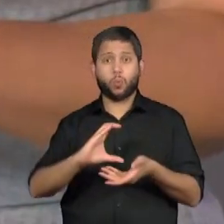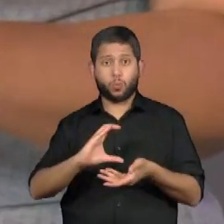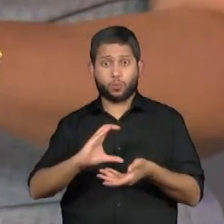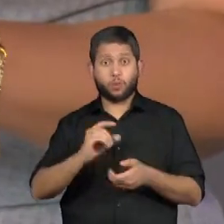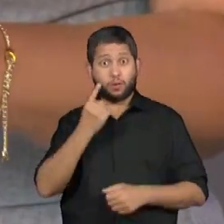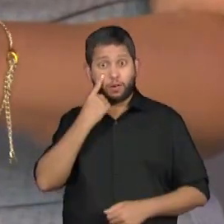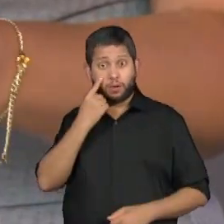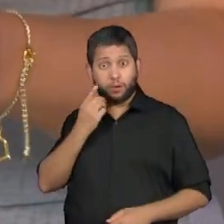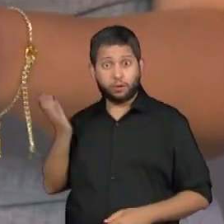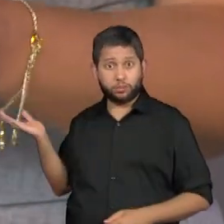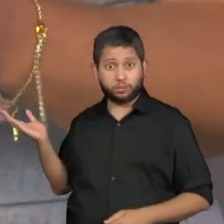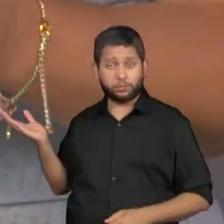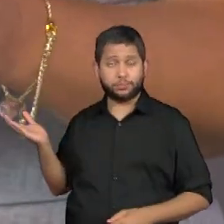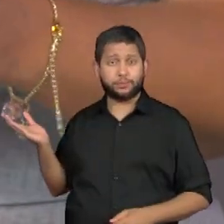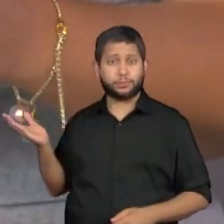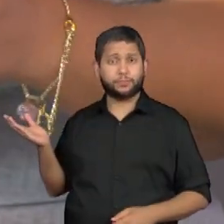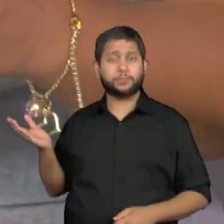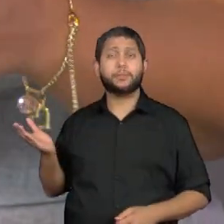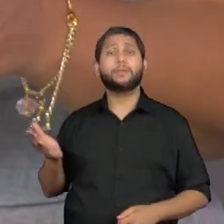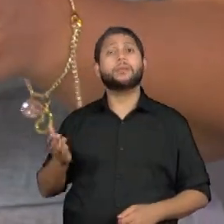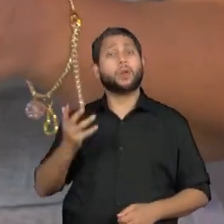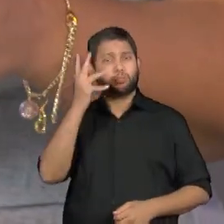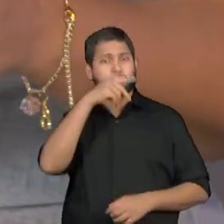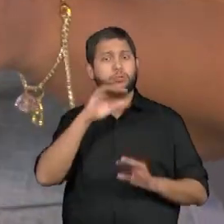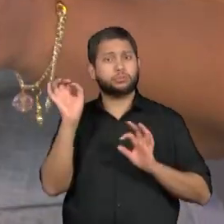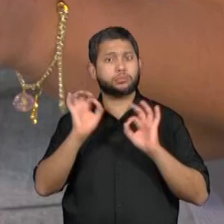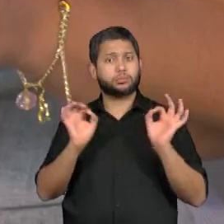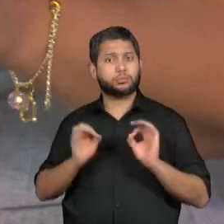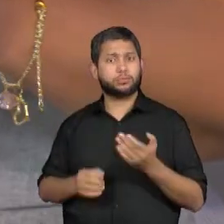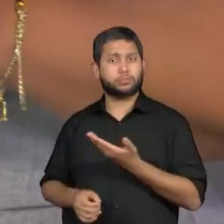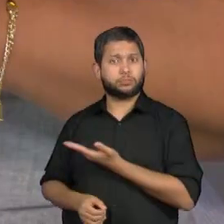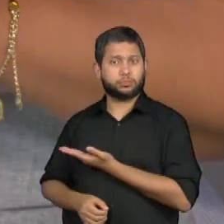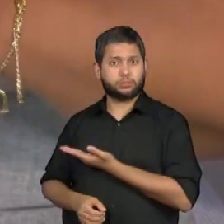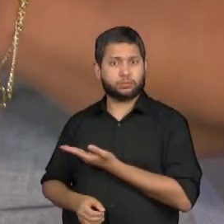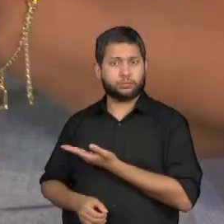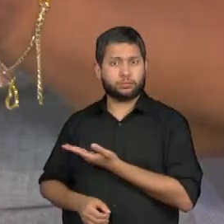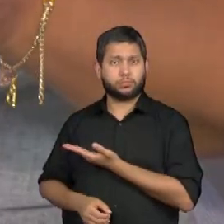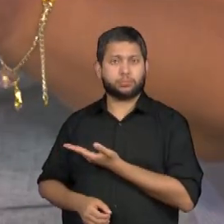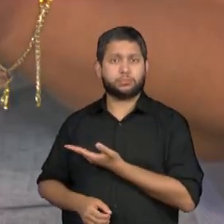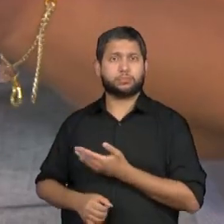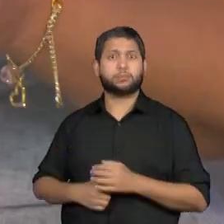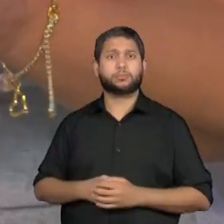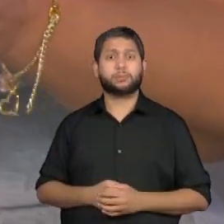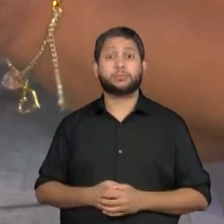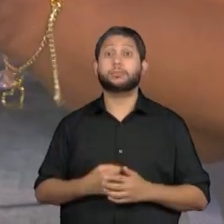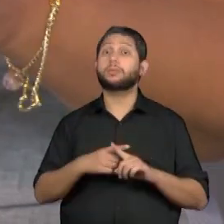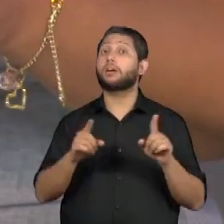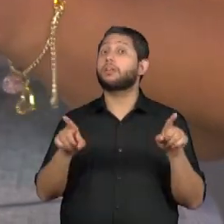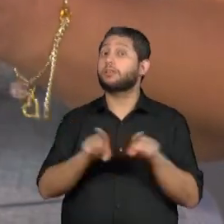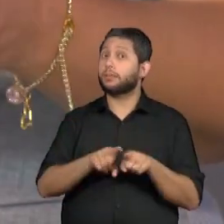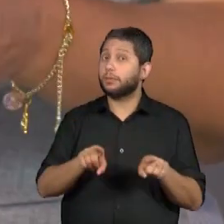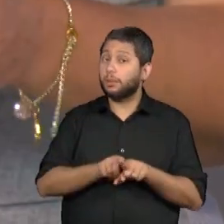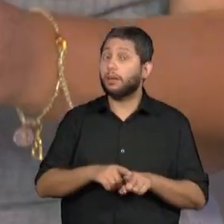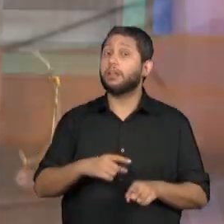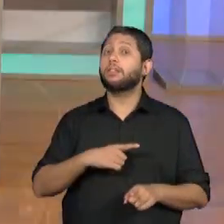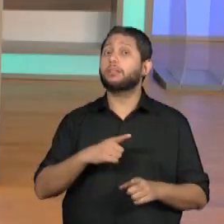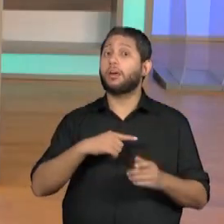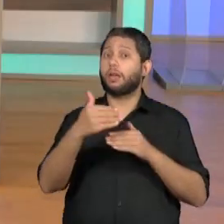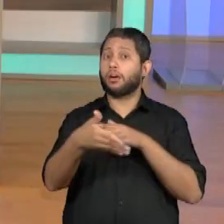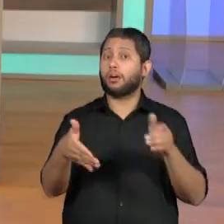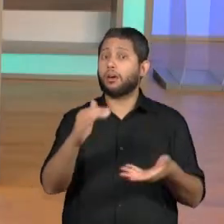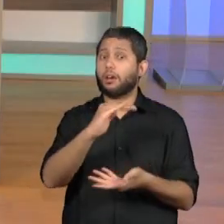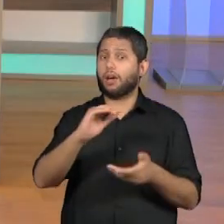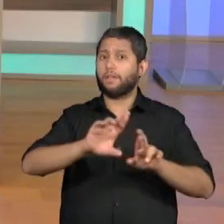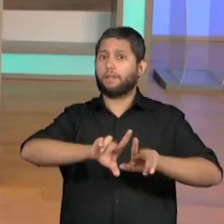A Pro encapou a caixa, para ficar bem bonita aqui na aula. mas tem várias caixas em formatos de